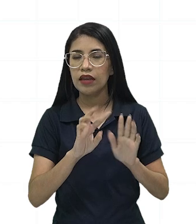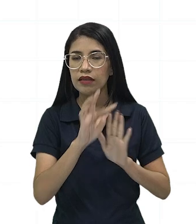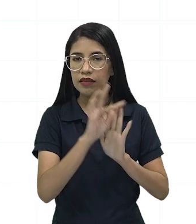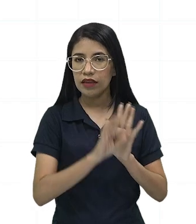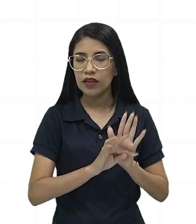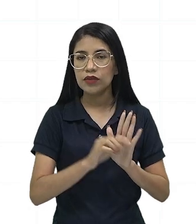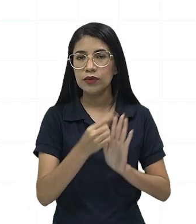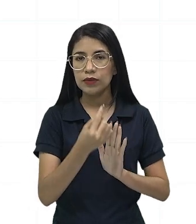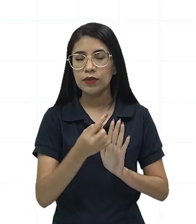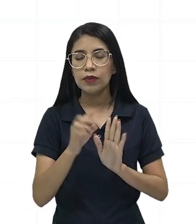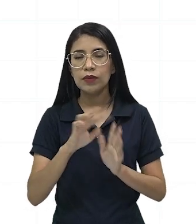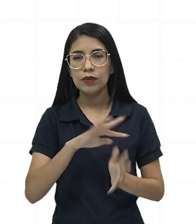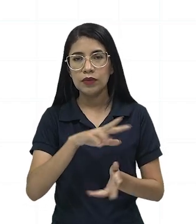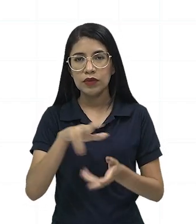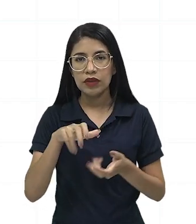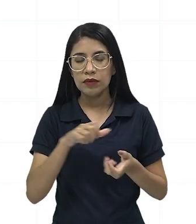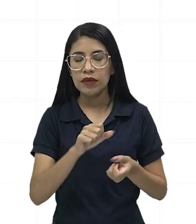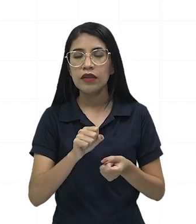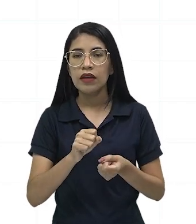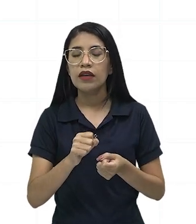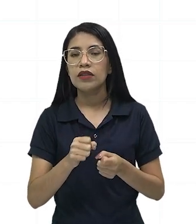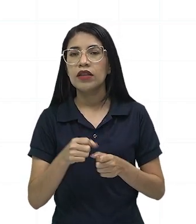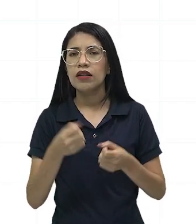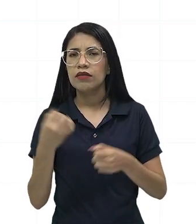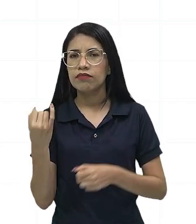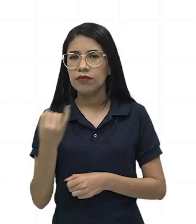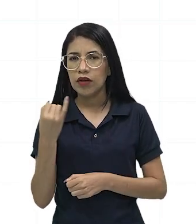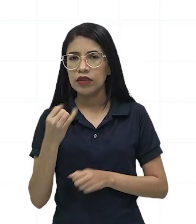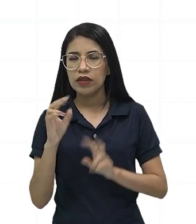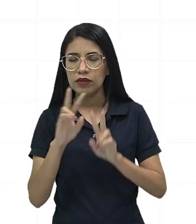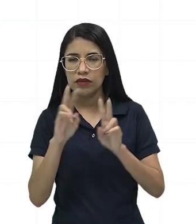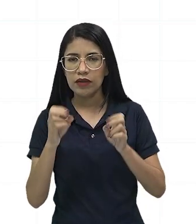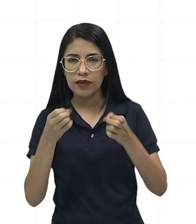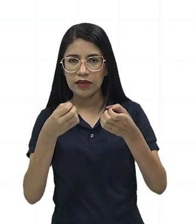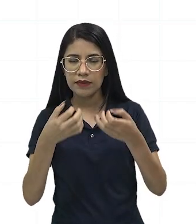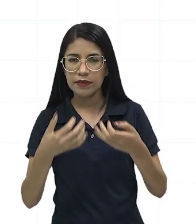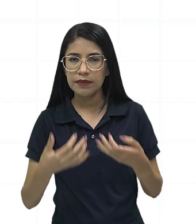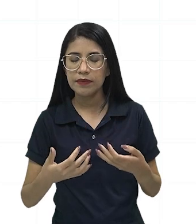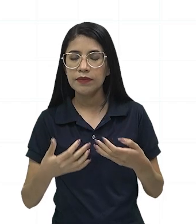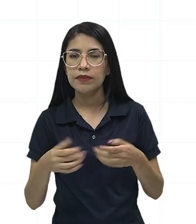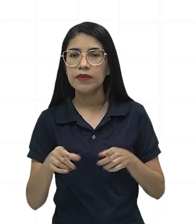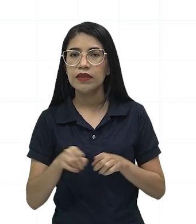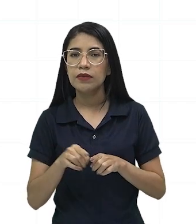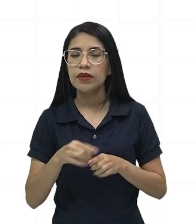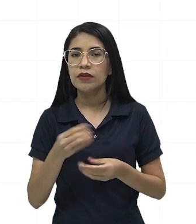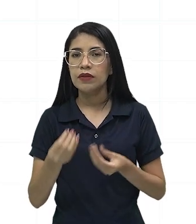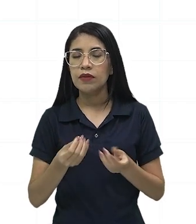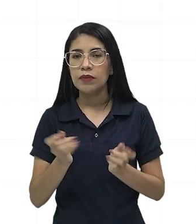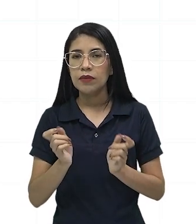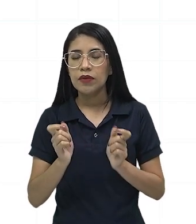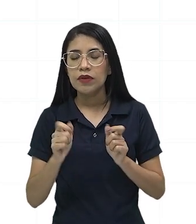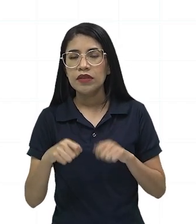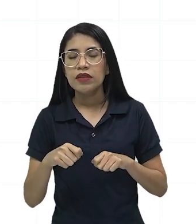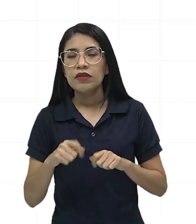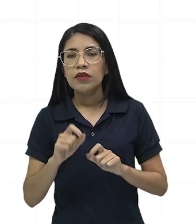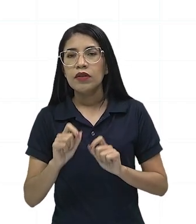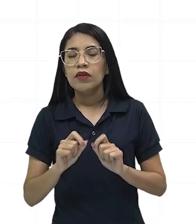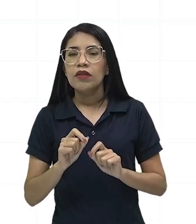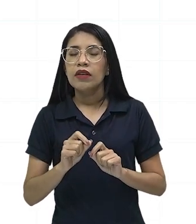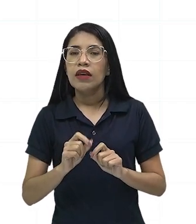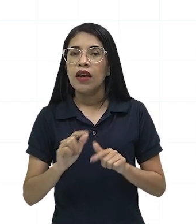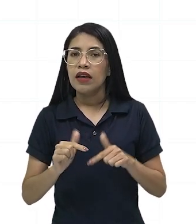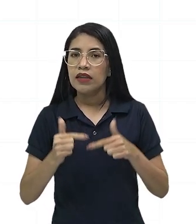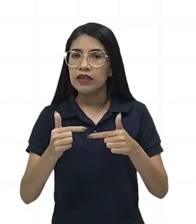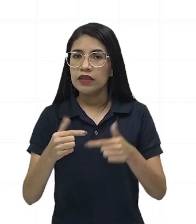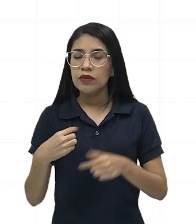sobre sustentabilidade, de um tema muito importante, né? Falar sobre como nós precisamos tornar os